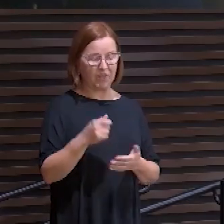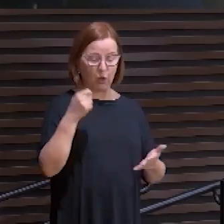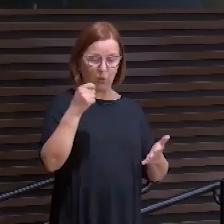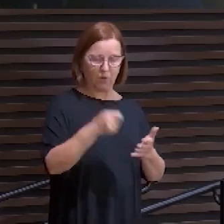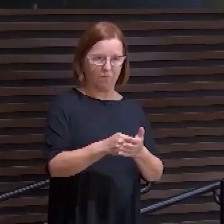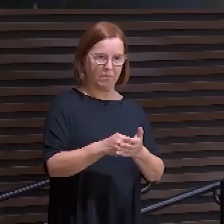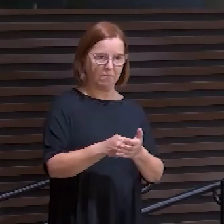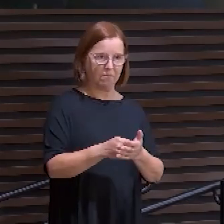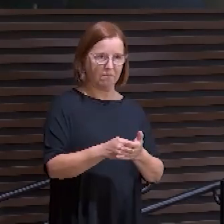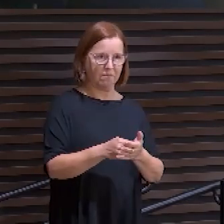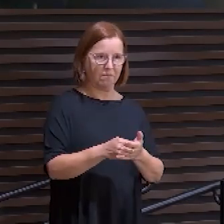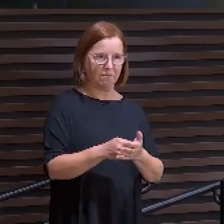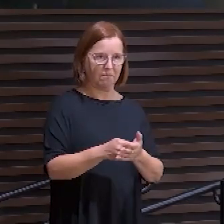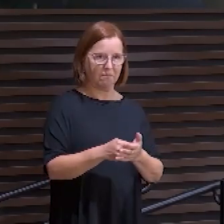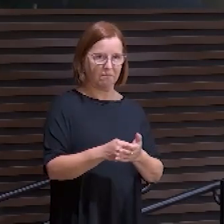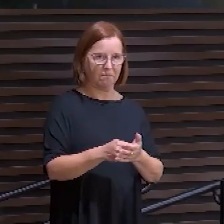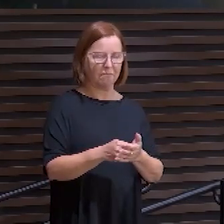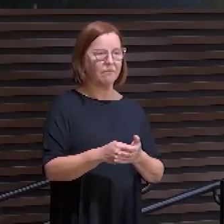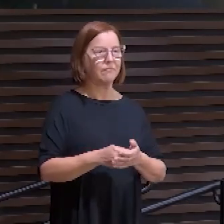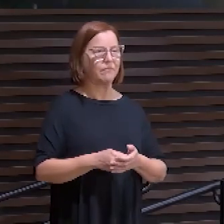Cumpra.